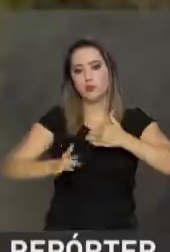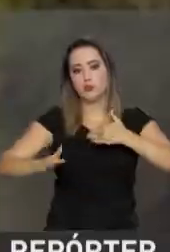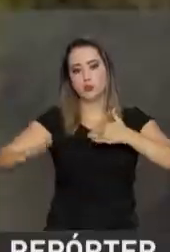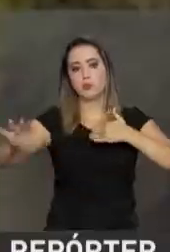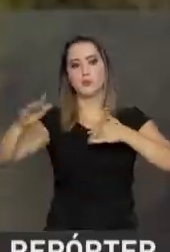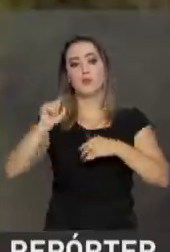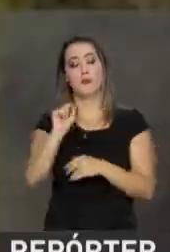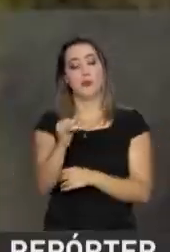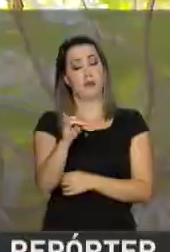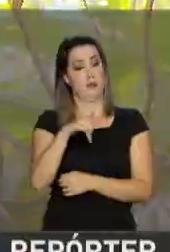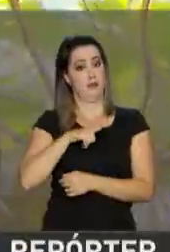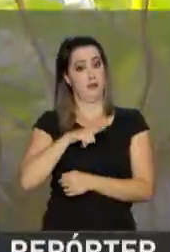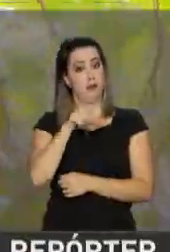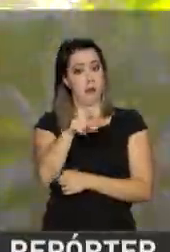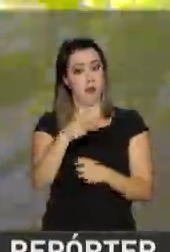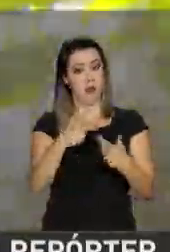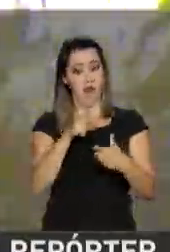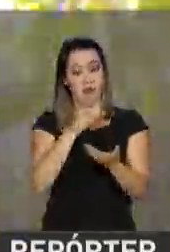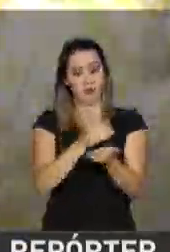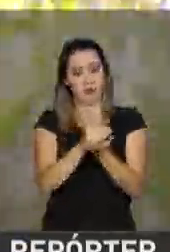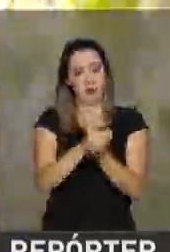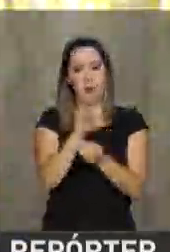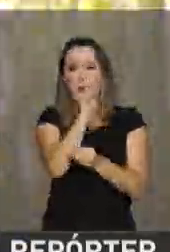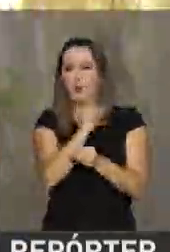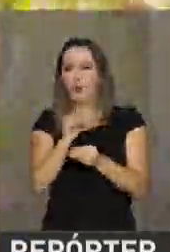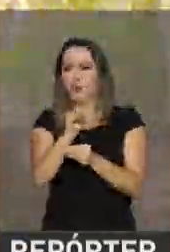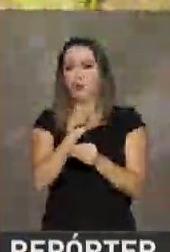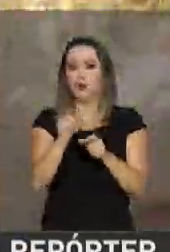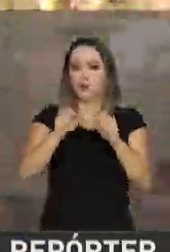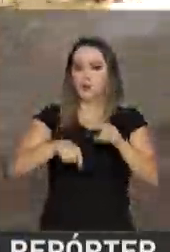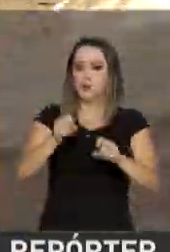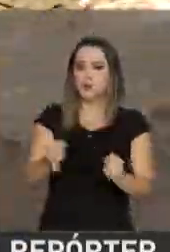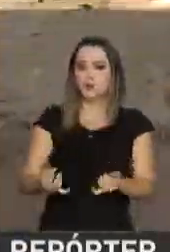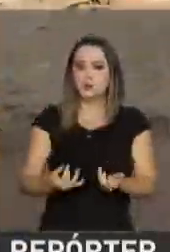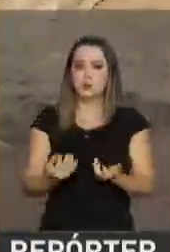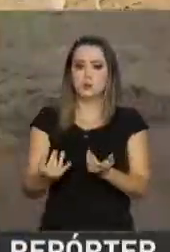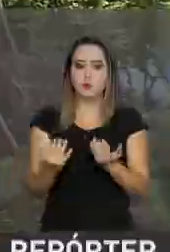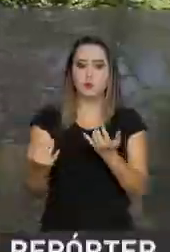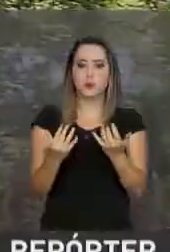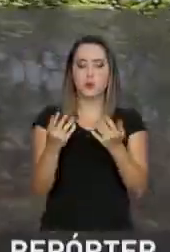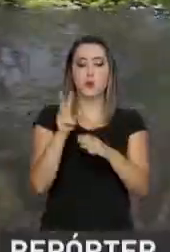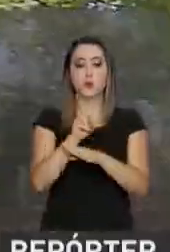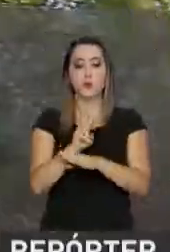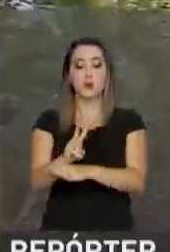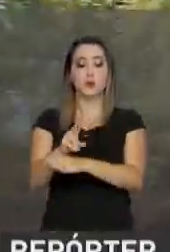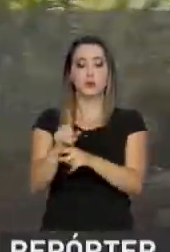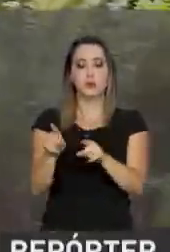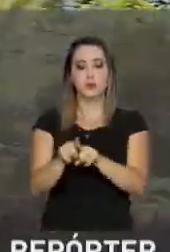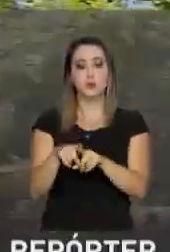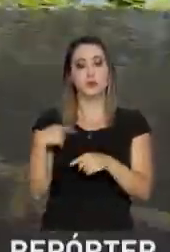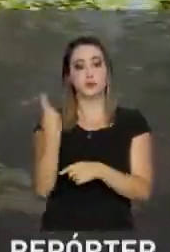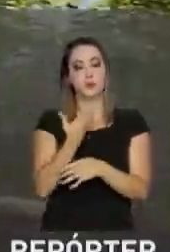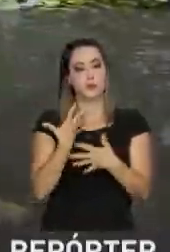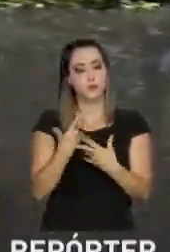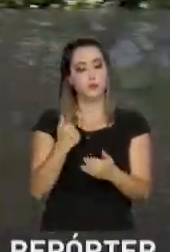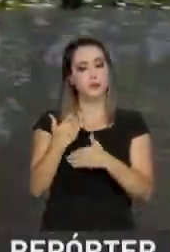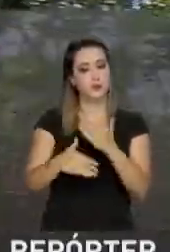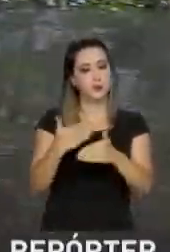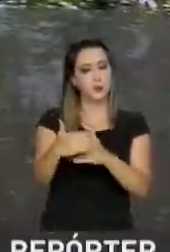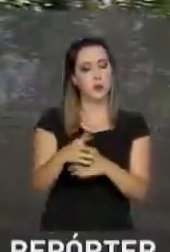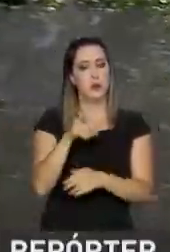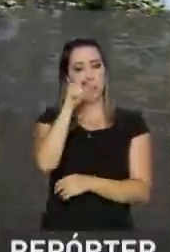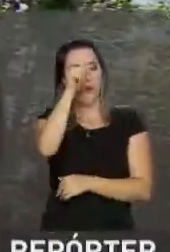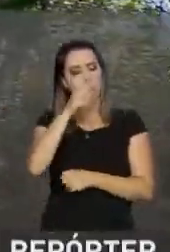tem uma nascente na sua área faça um trabalho de plantio faz um trabalho de proteção e vamos manter isso com